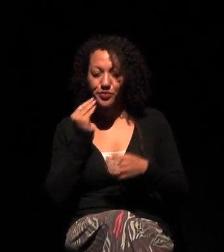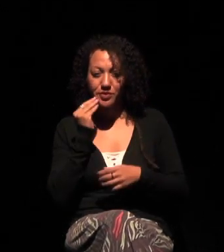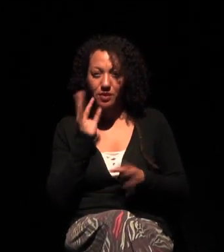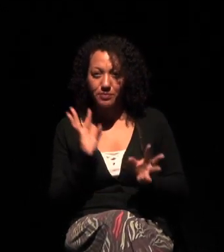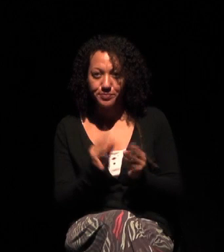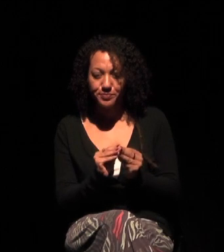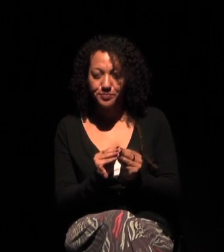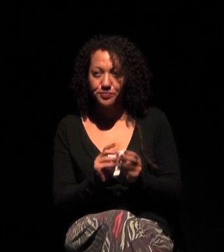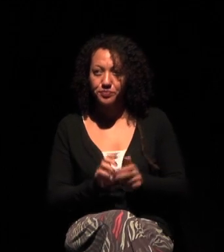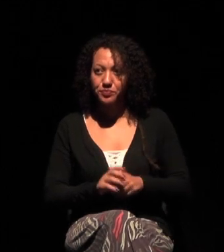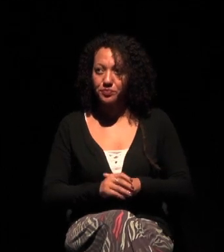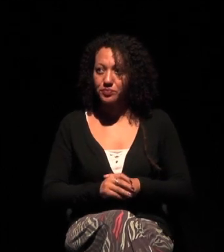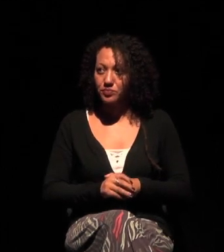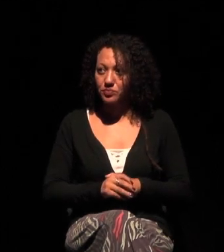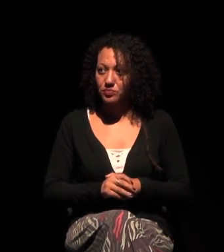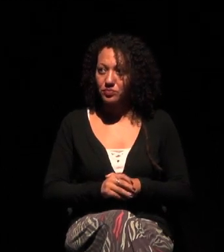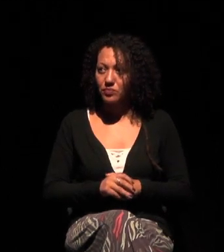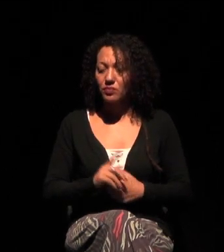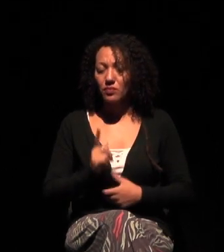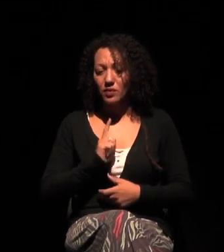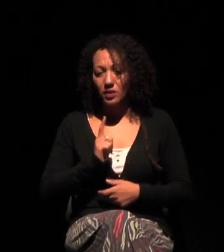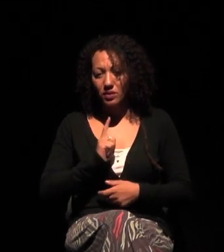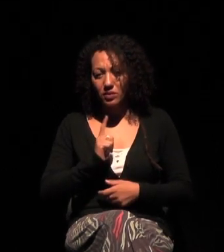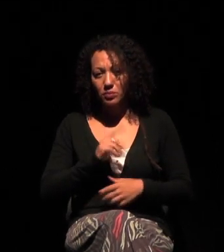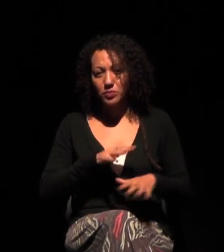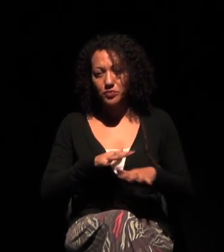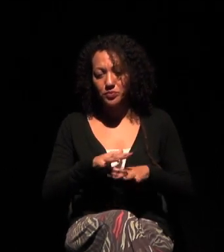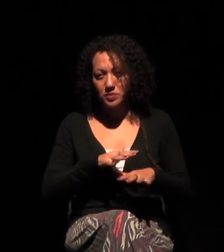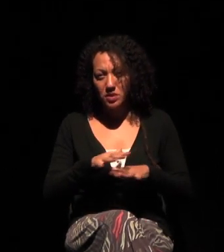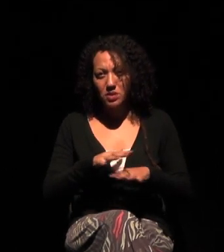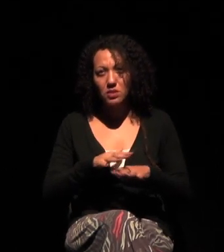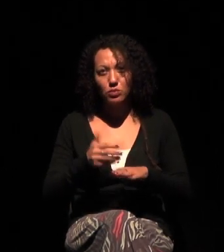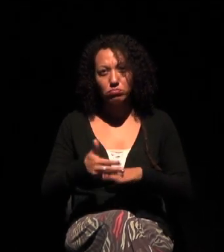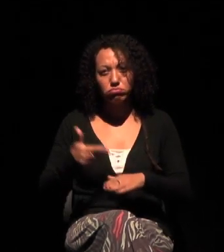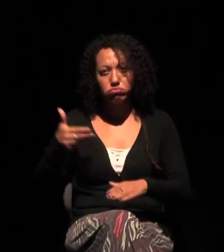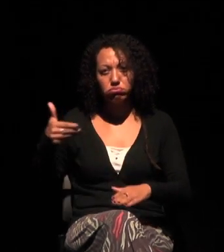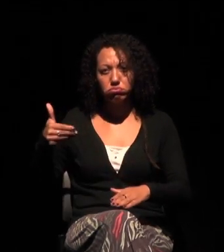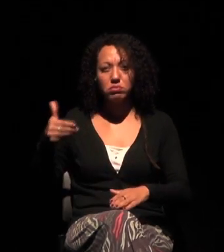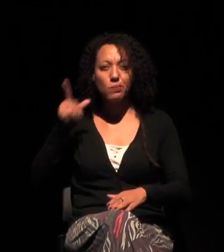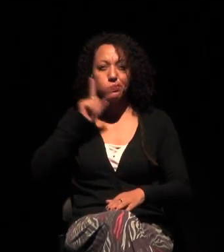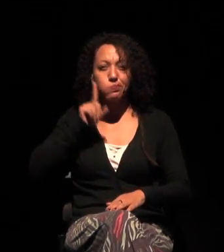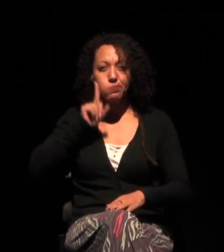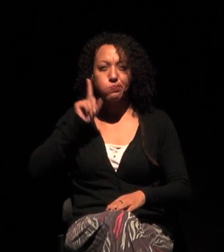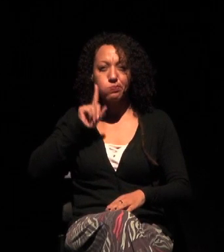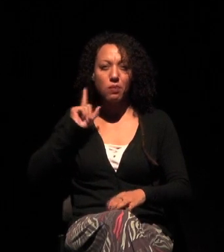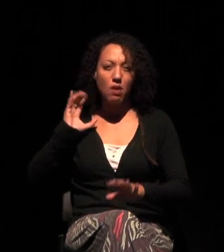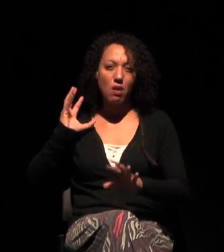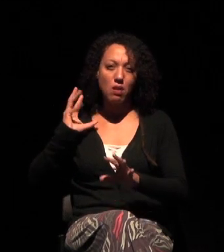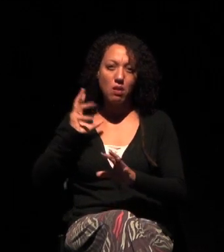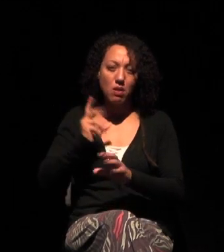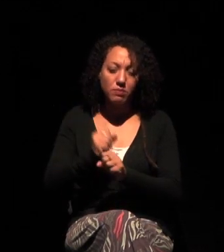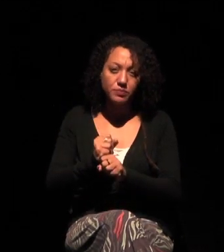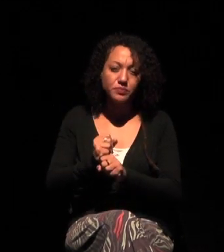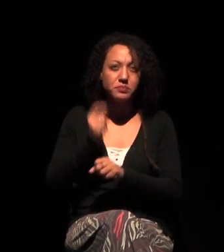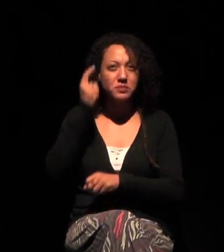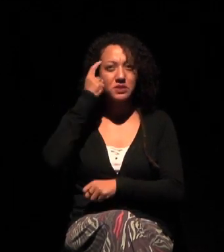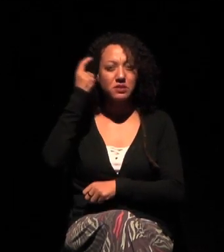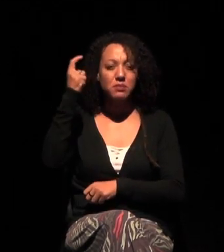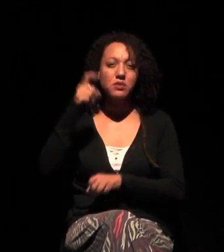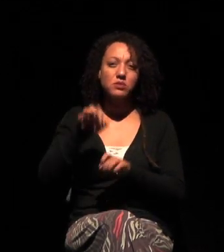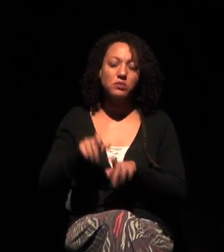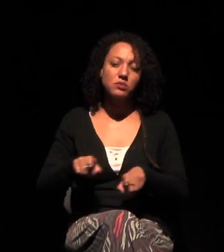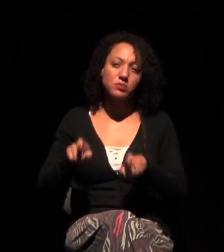resumir existe um movimento que já vem dos estados unidos vários anos de você ter pensamento